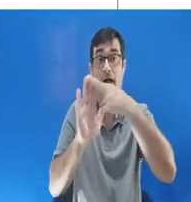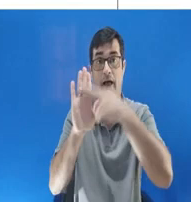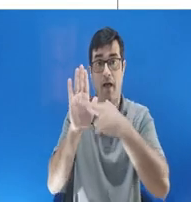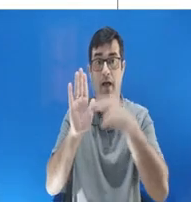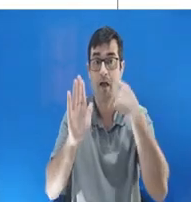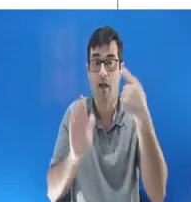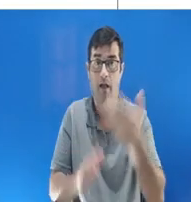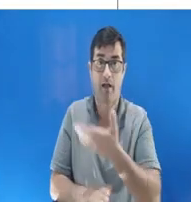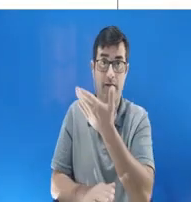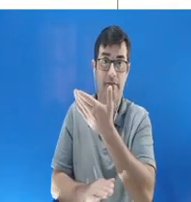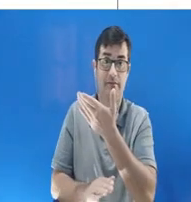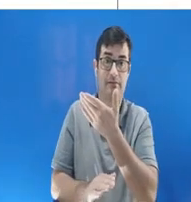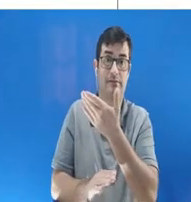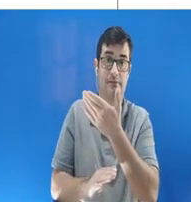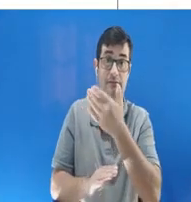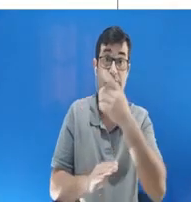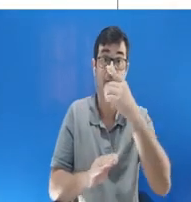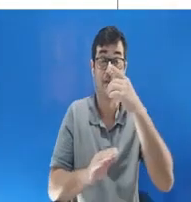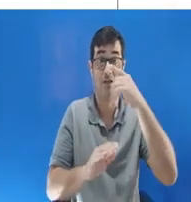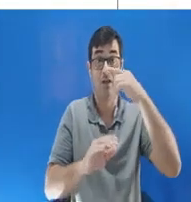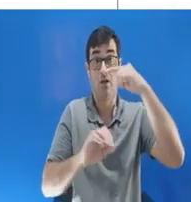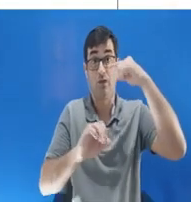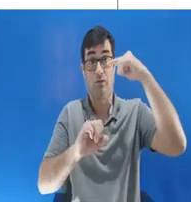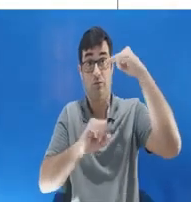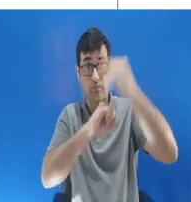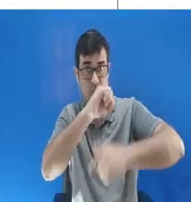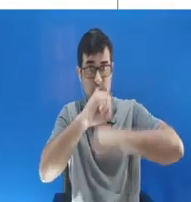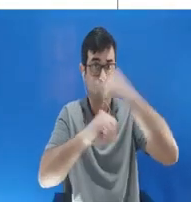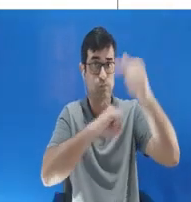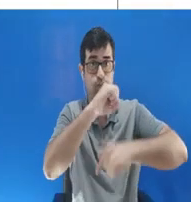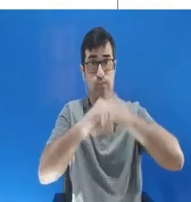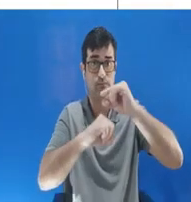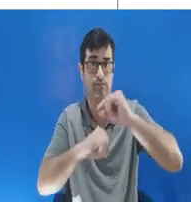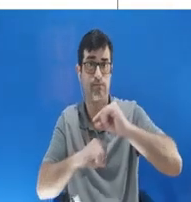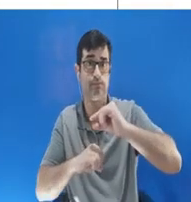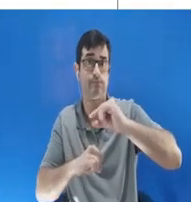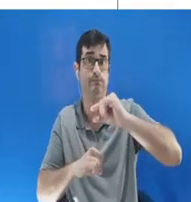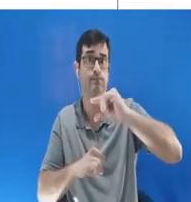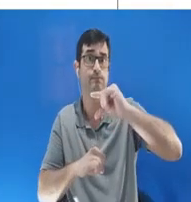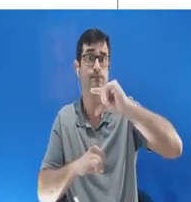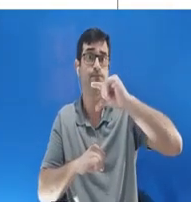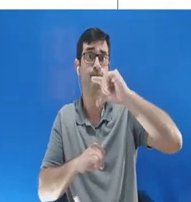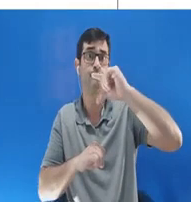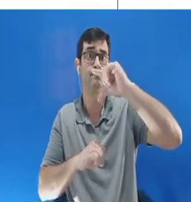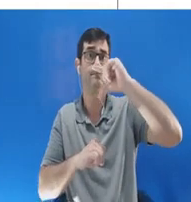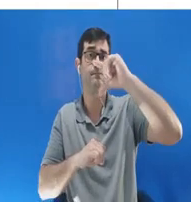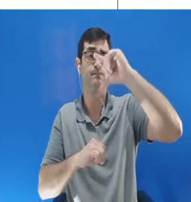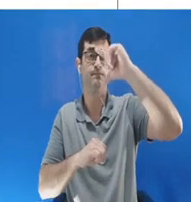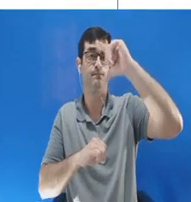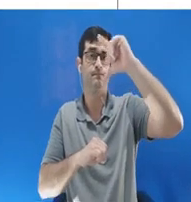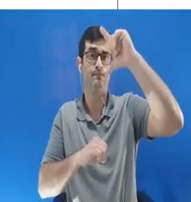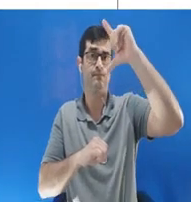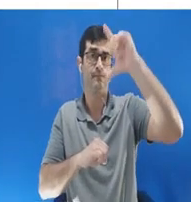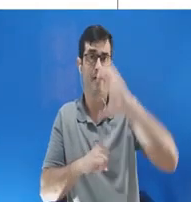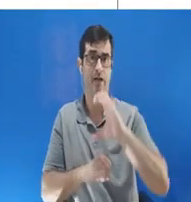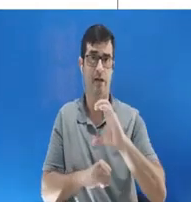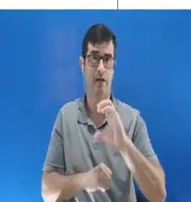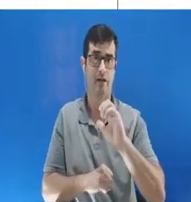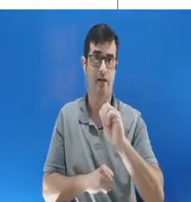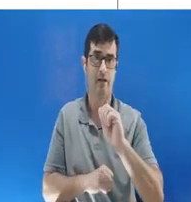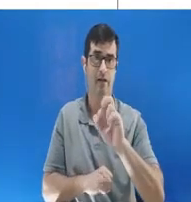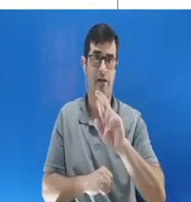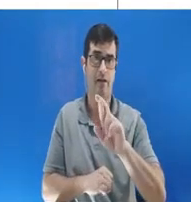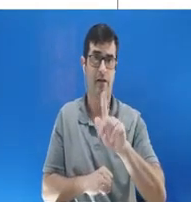parâmetro carga nuclear estar aumentando, o que faz com que o a carga nuclear efetiva